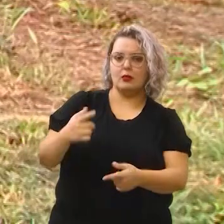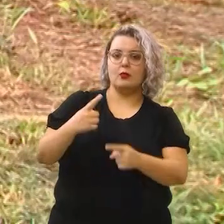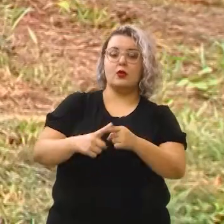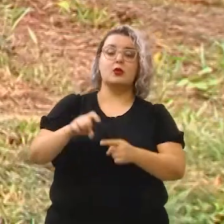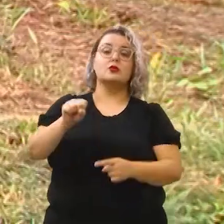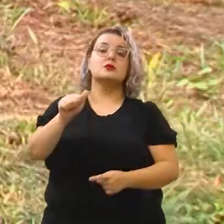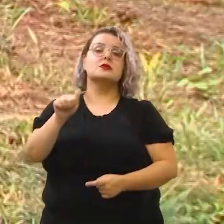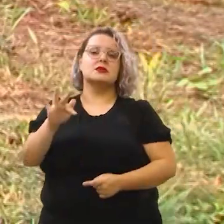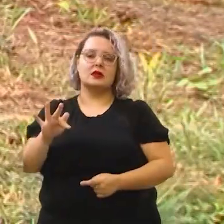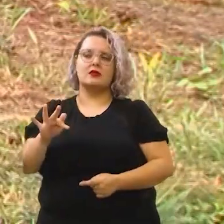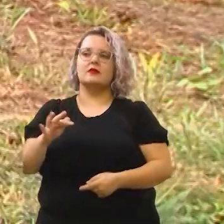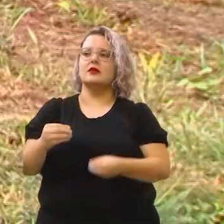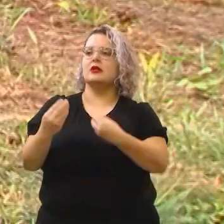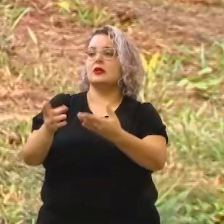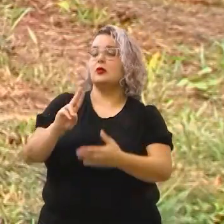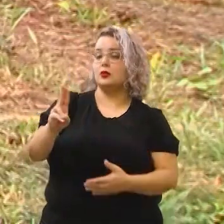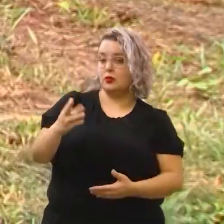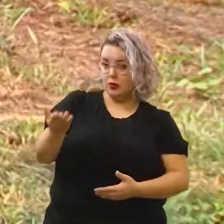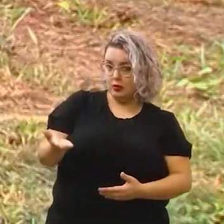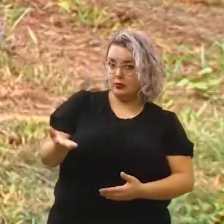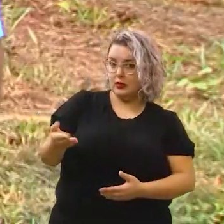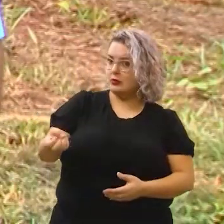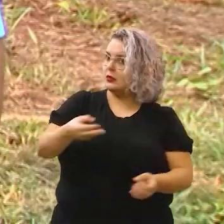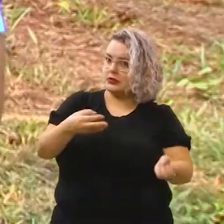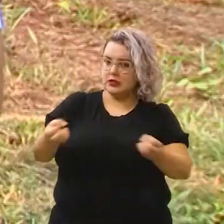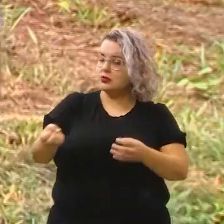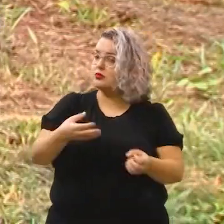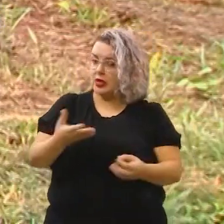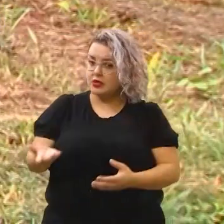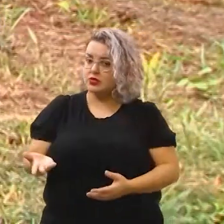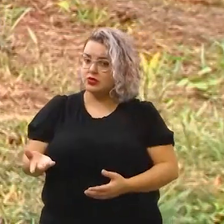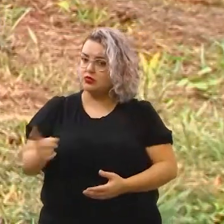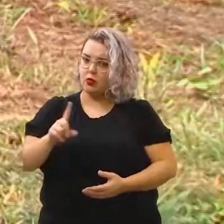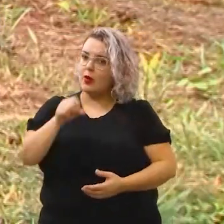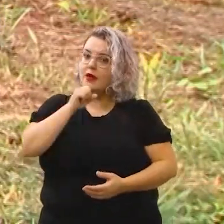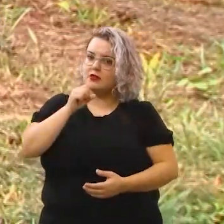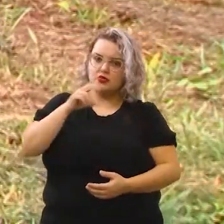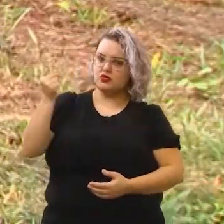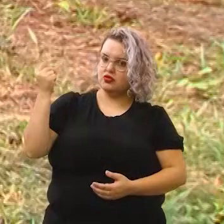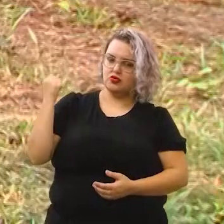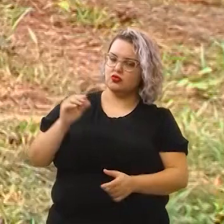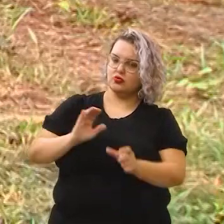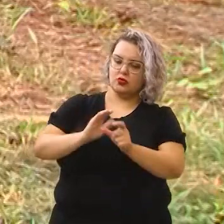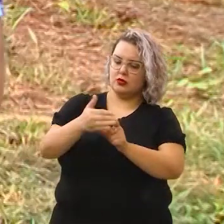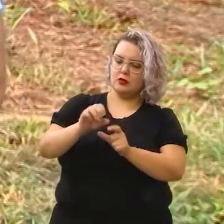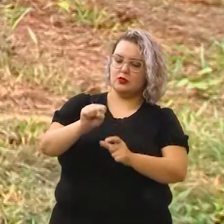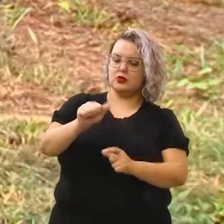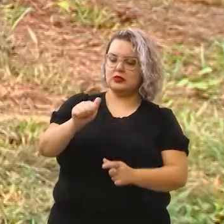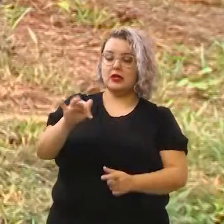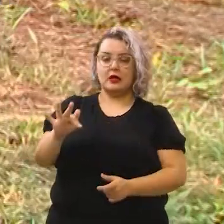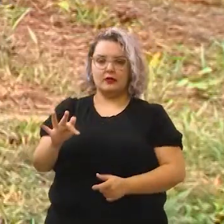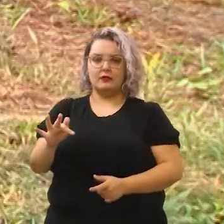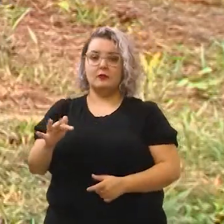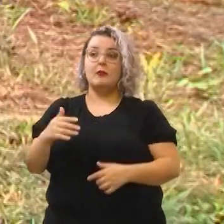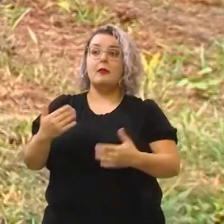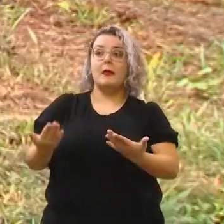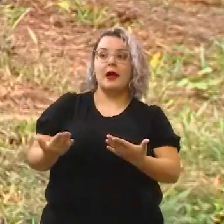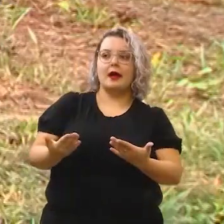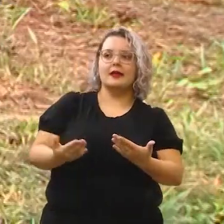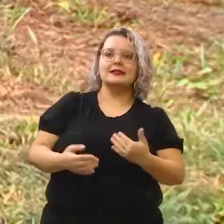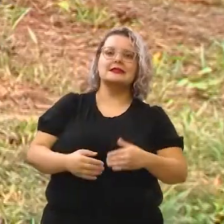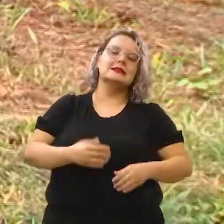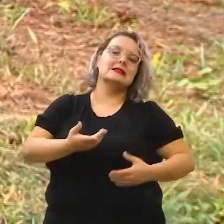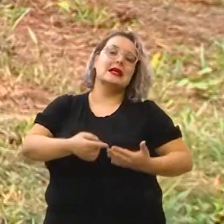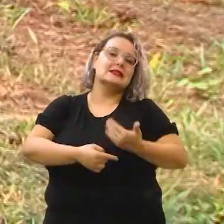porque o SAF, a gente deu um nome para ele, SAF, muito recentemente, tá? Mas essa técnica, essa forma de produção,